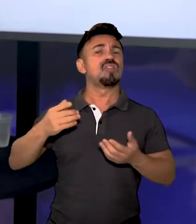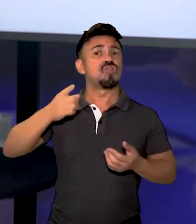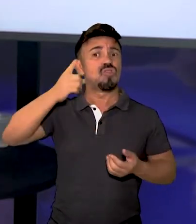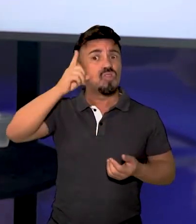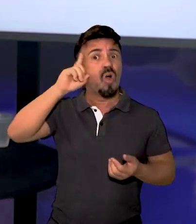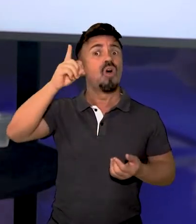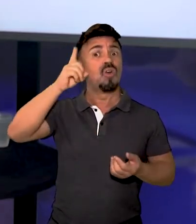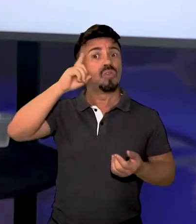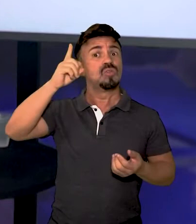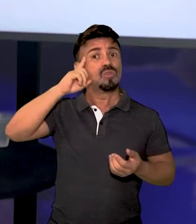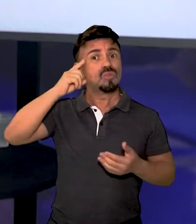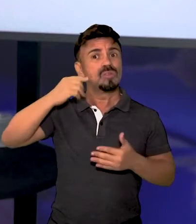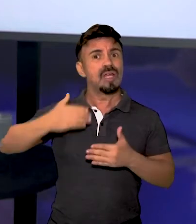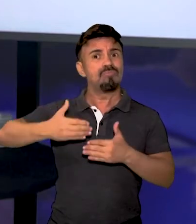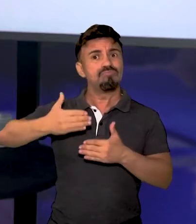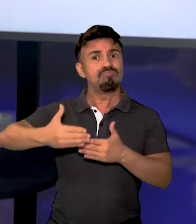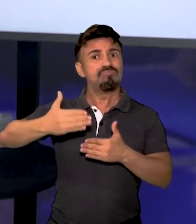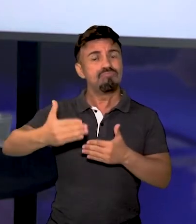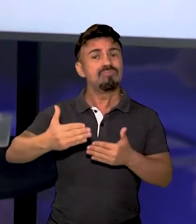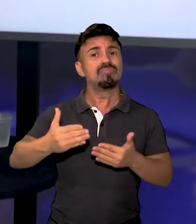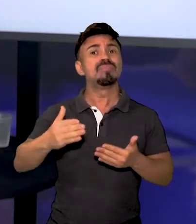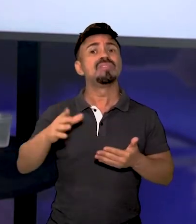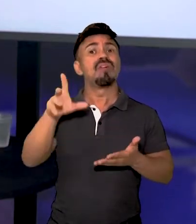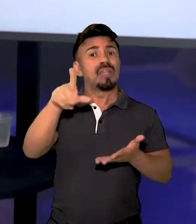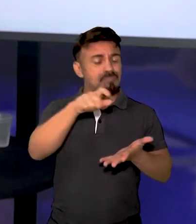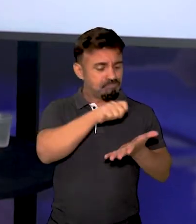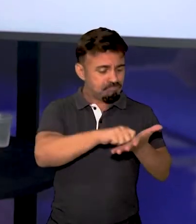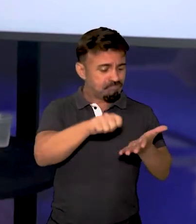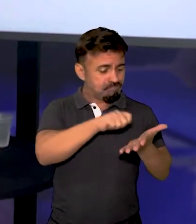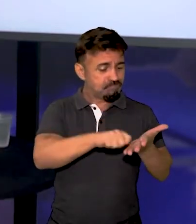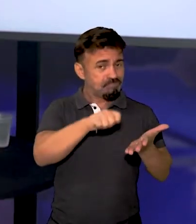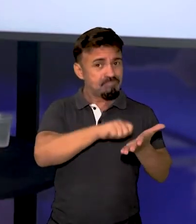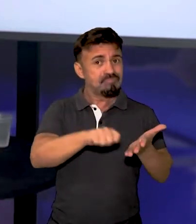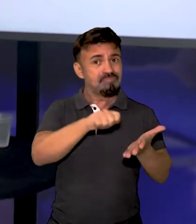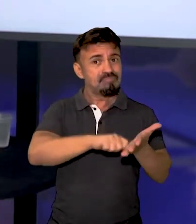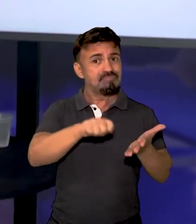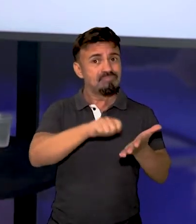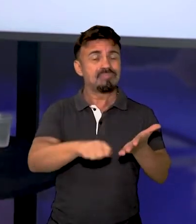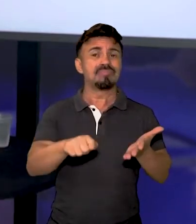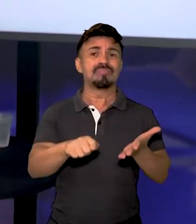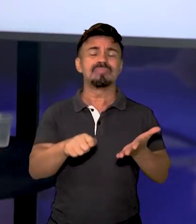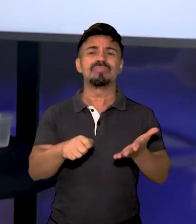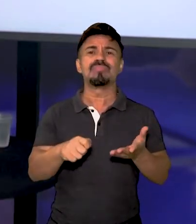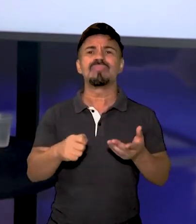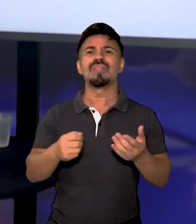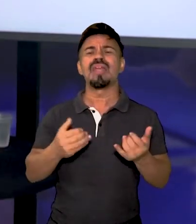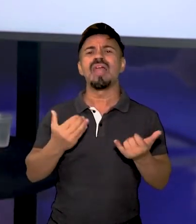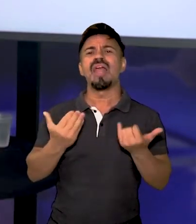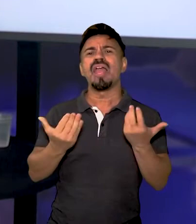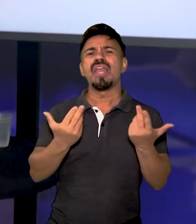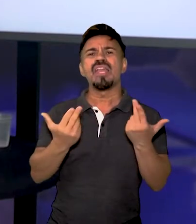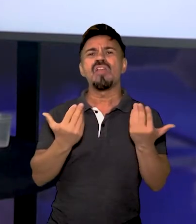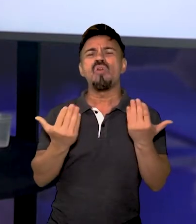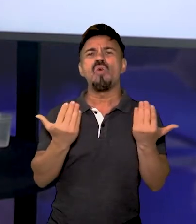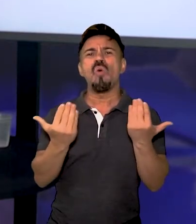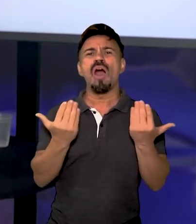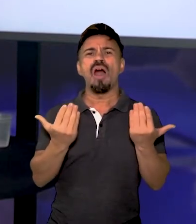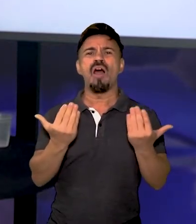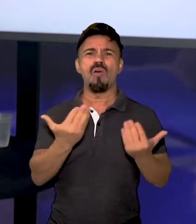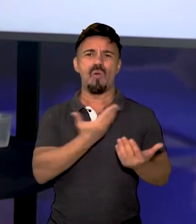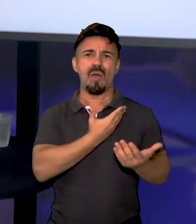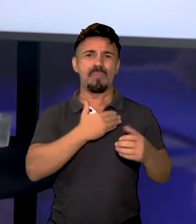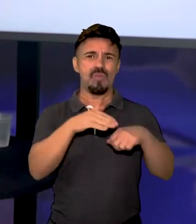dia que vai passando, você vai colocando no seu diário. É como se você estivesse conversando com alguém, só que você vai